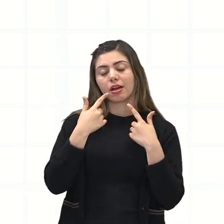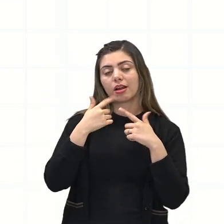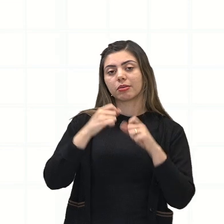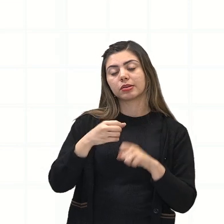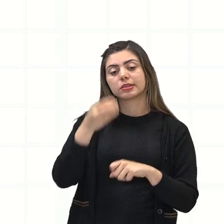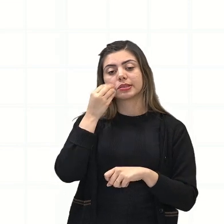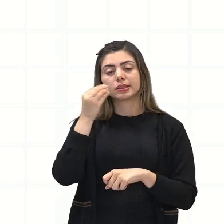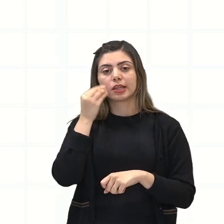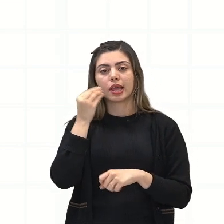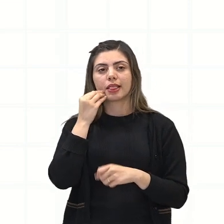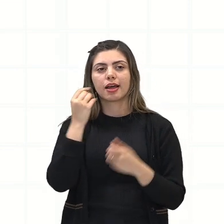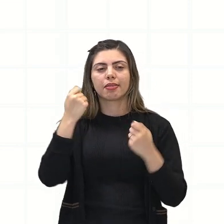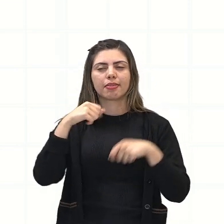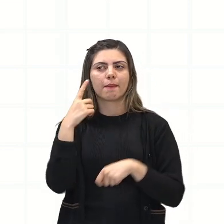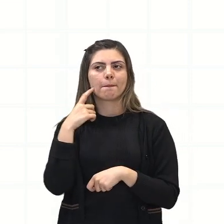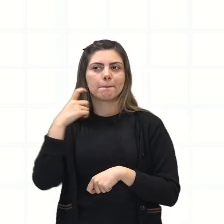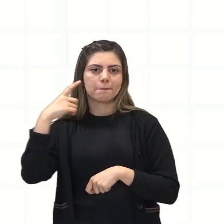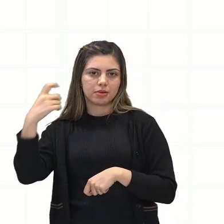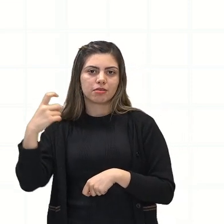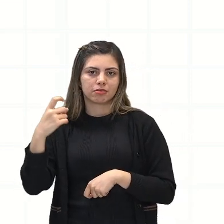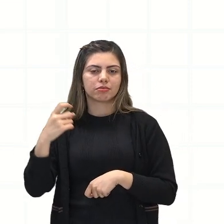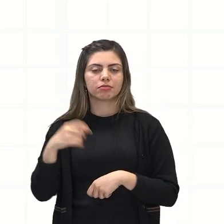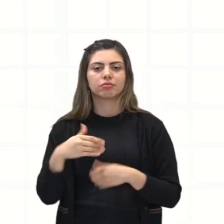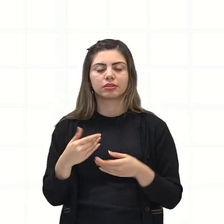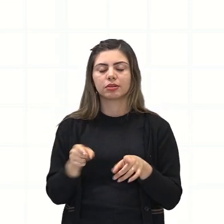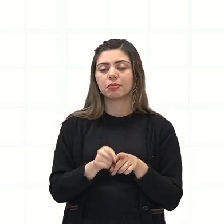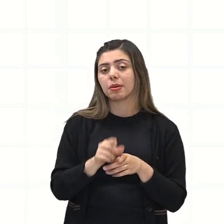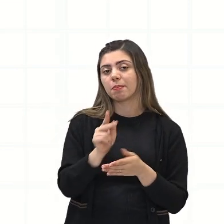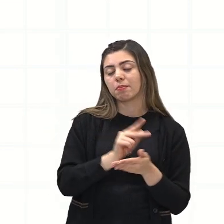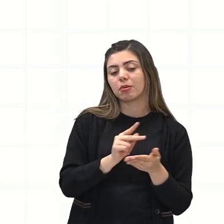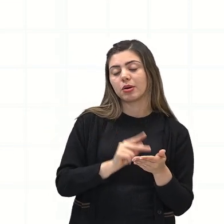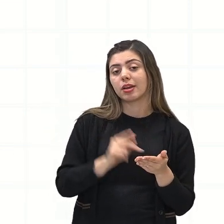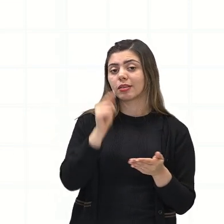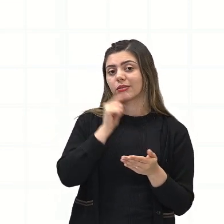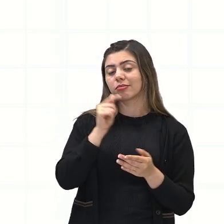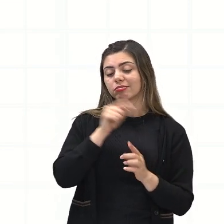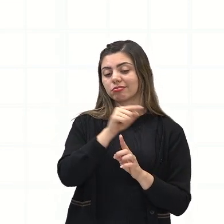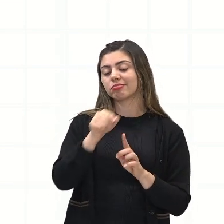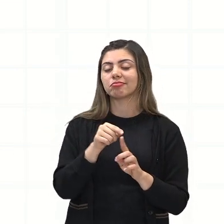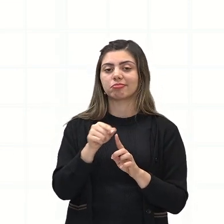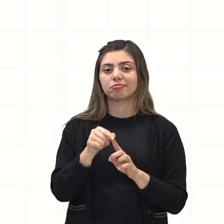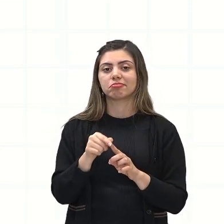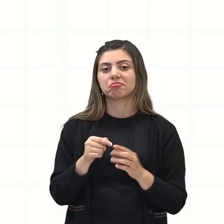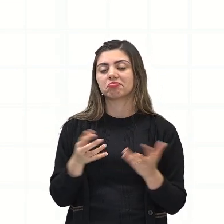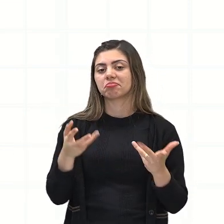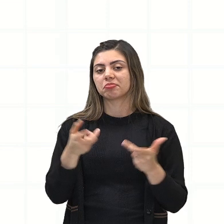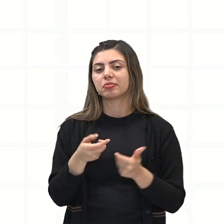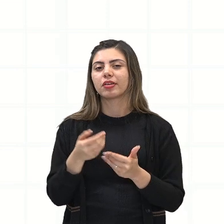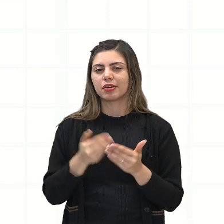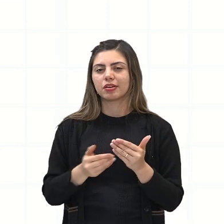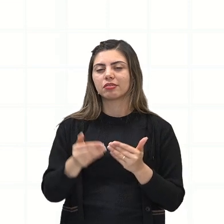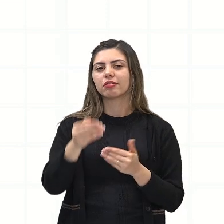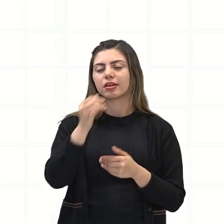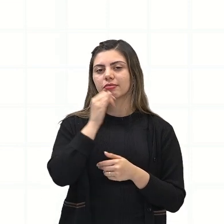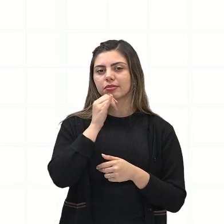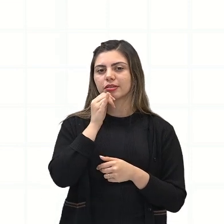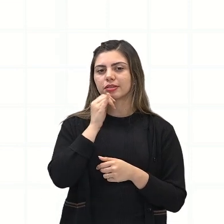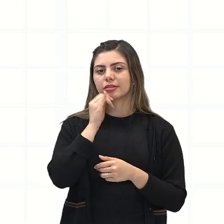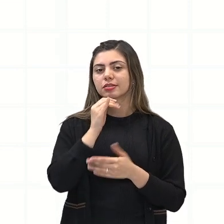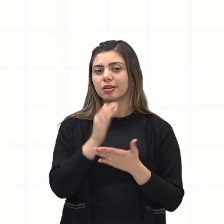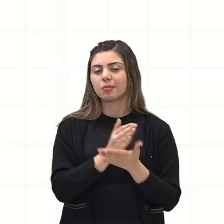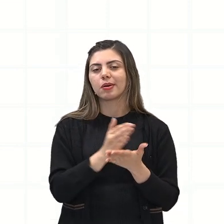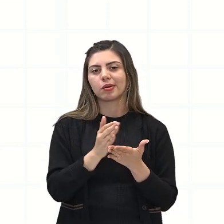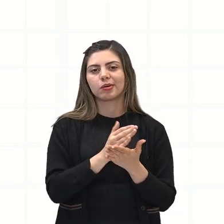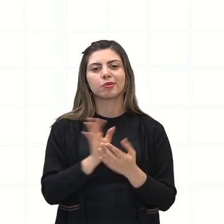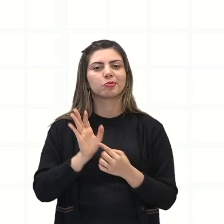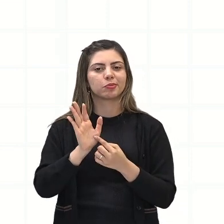de reprodução de sons, e alguns poetas alcançam isso num nível absurdo, como nós veremos em alguns dos